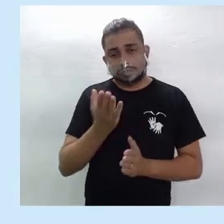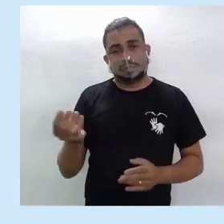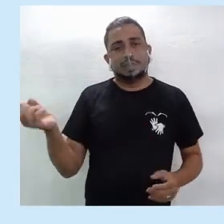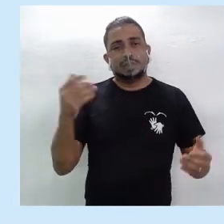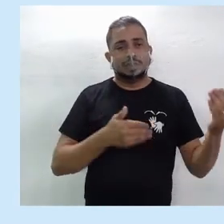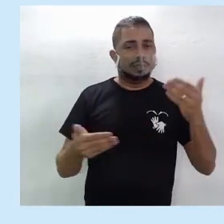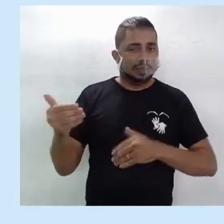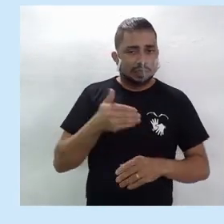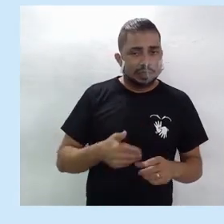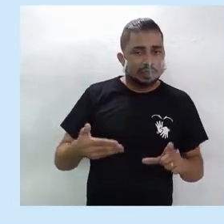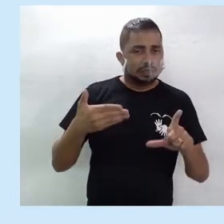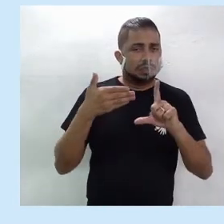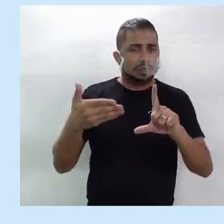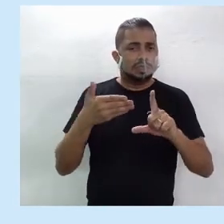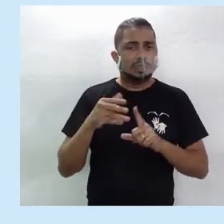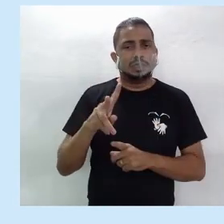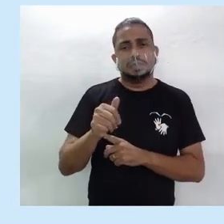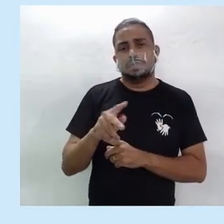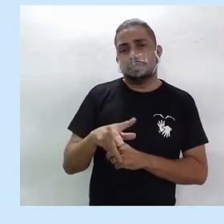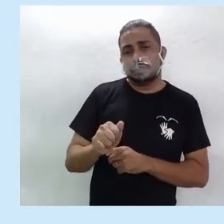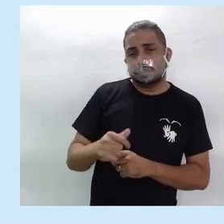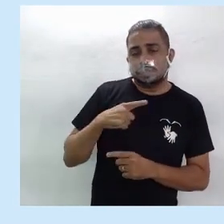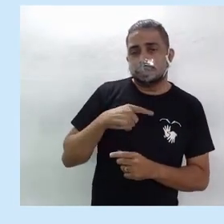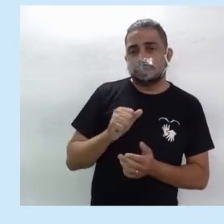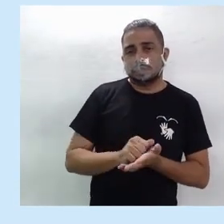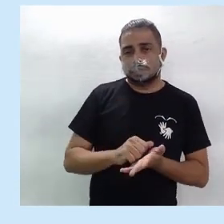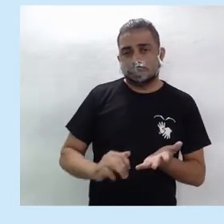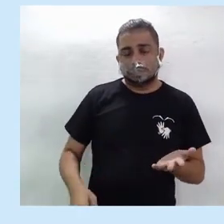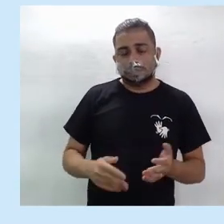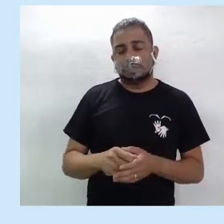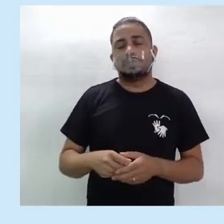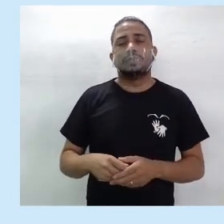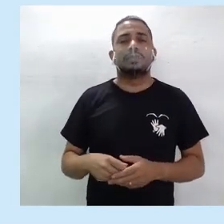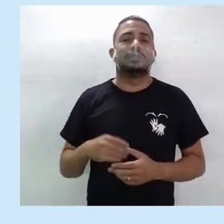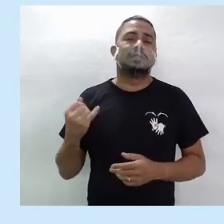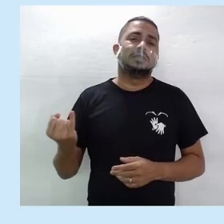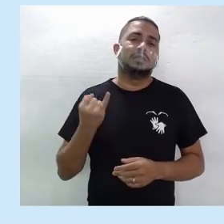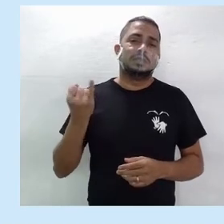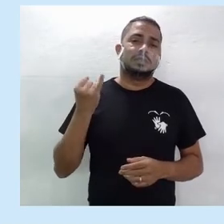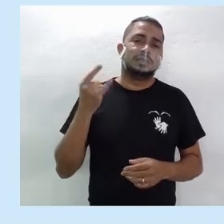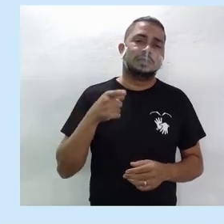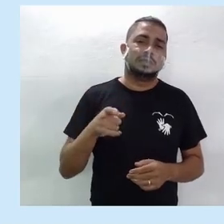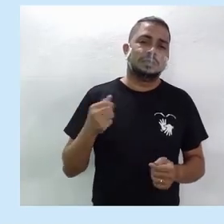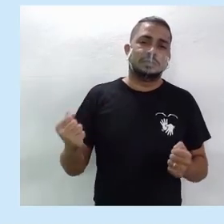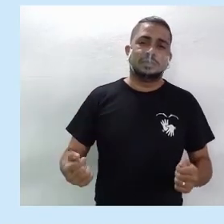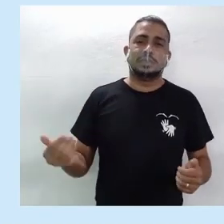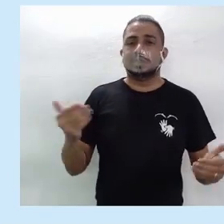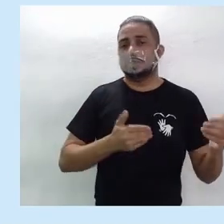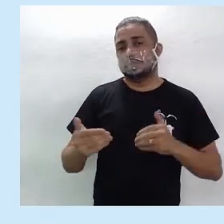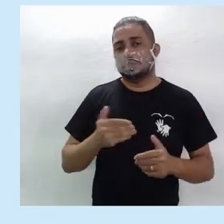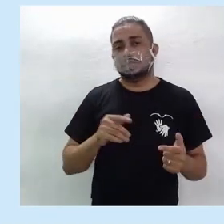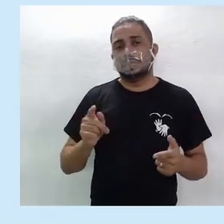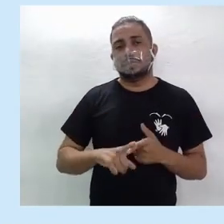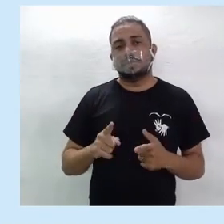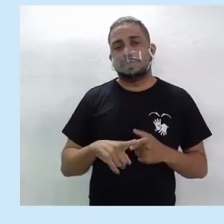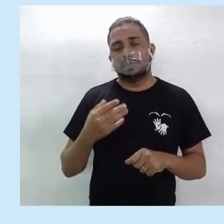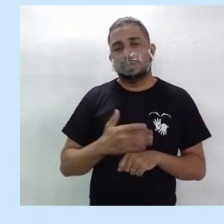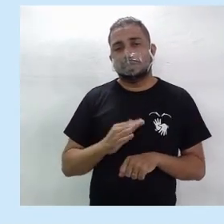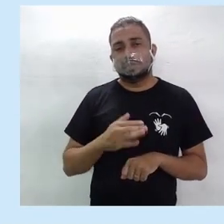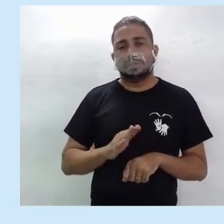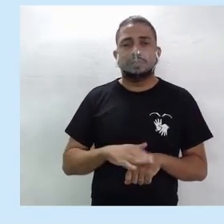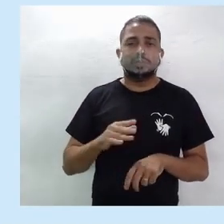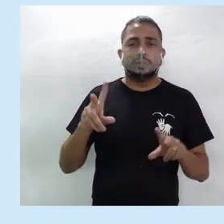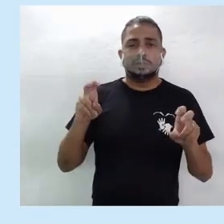as plataformas, né? A plataforma AVA, deixem uma atividade, um documentário bem interessante que vocês podem acessar e entender um pouco mais sobre o